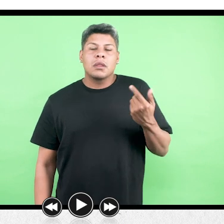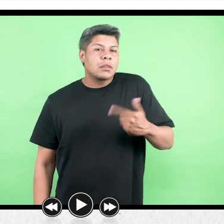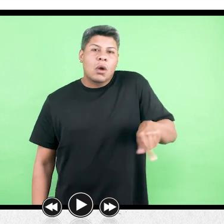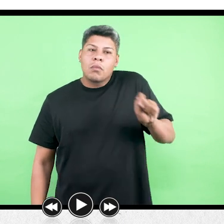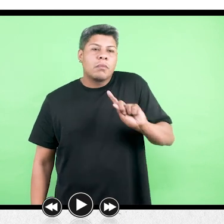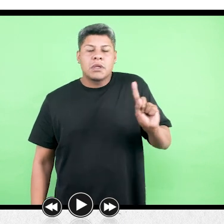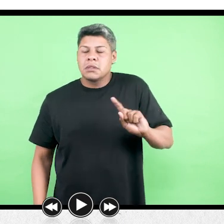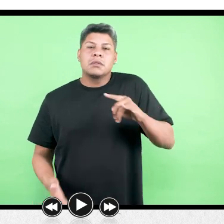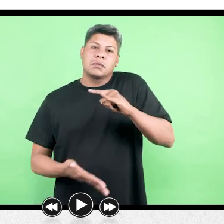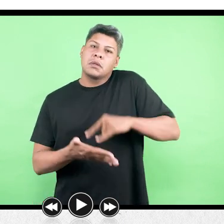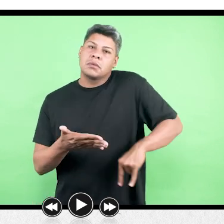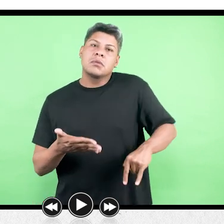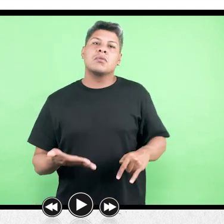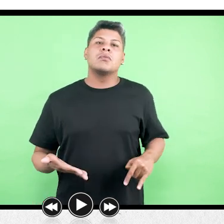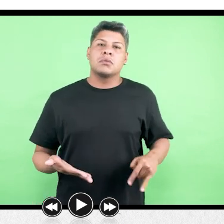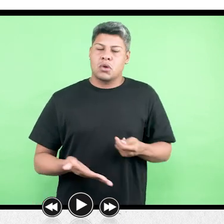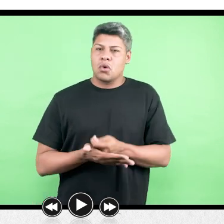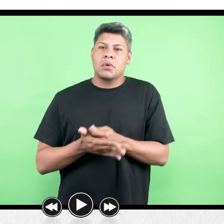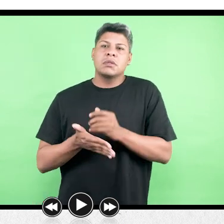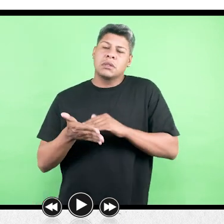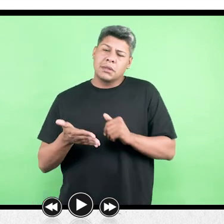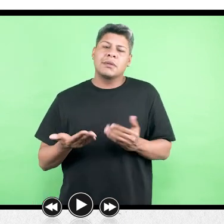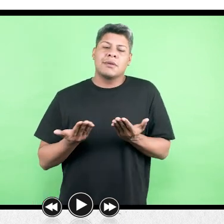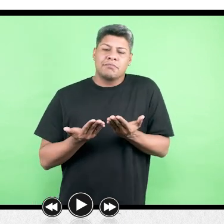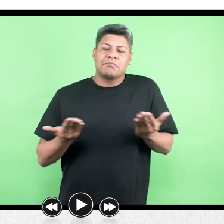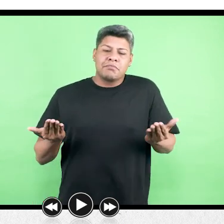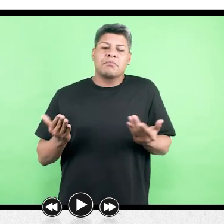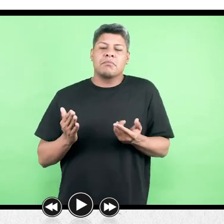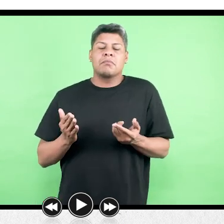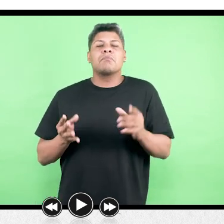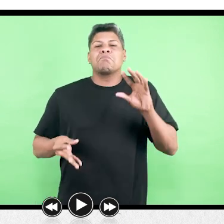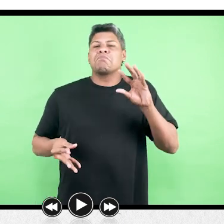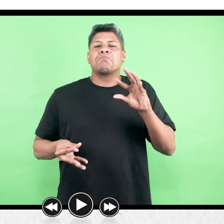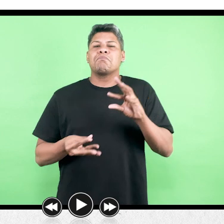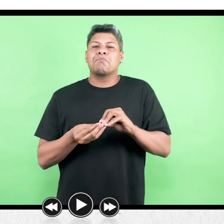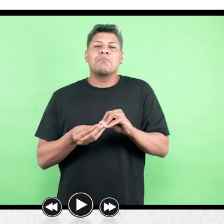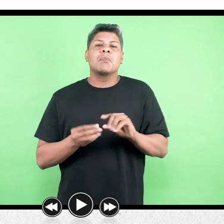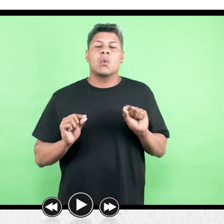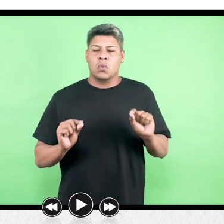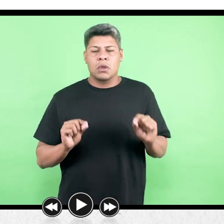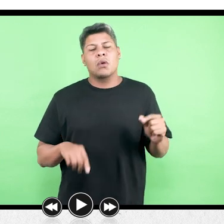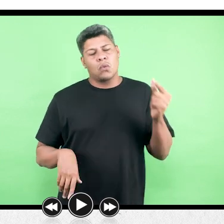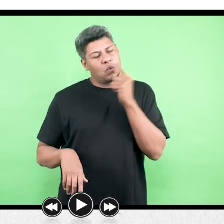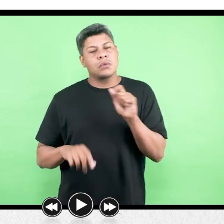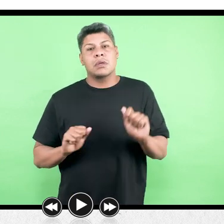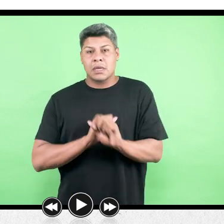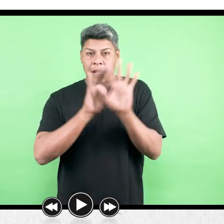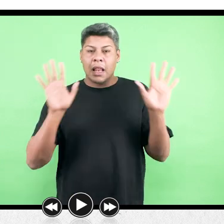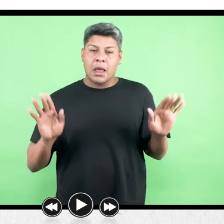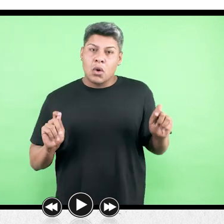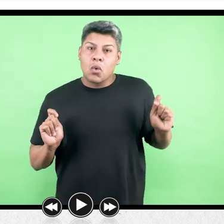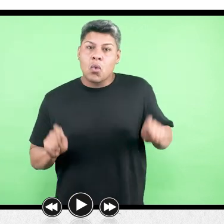consequentemente, da cobrança. Enfim, aqui coloquei resumidamente para ficar muito claro a